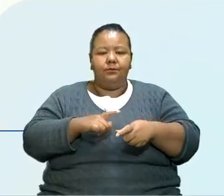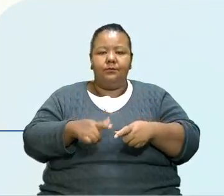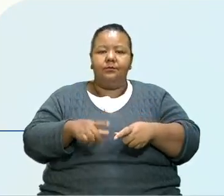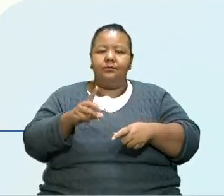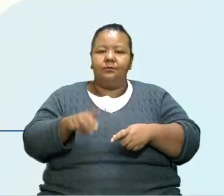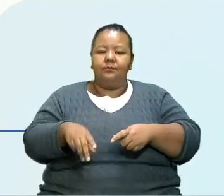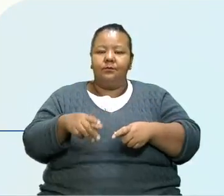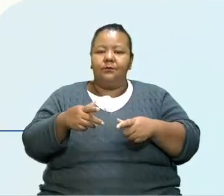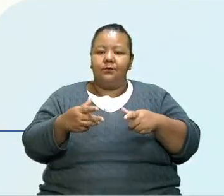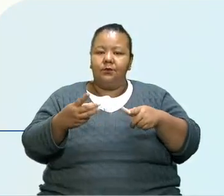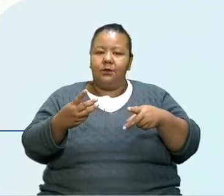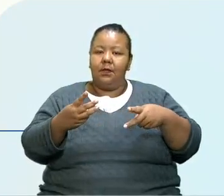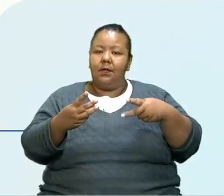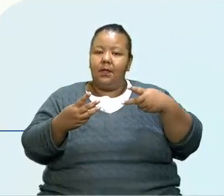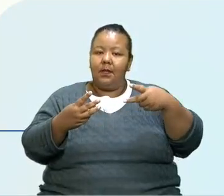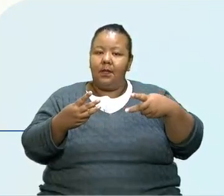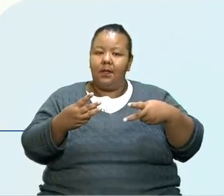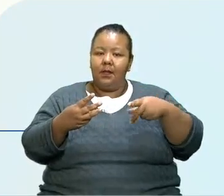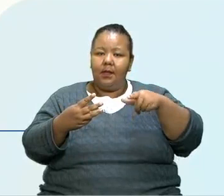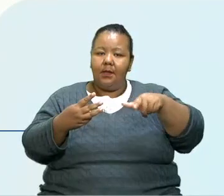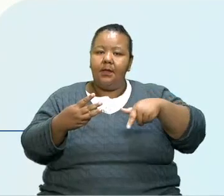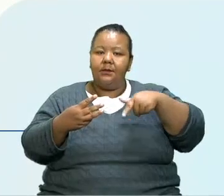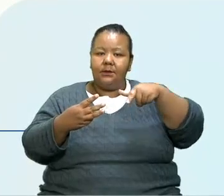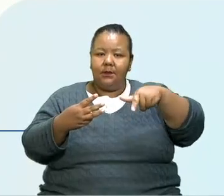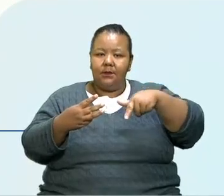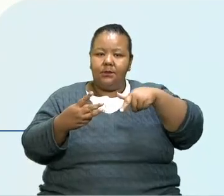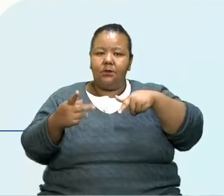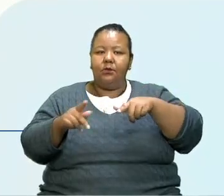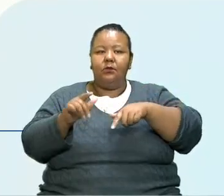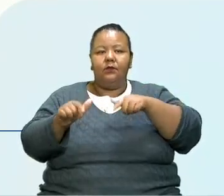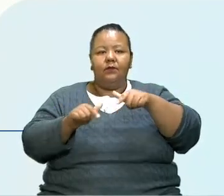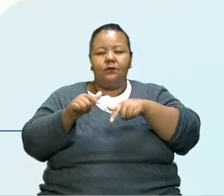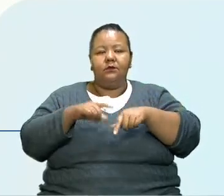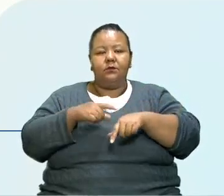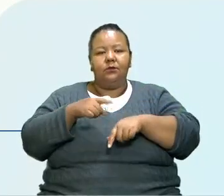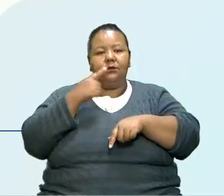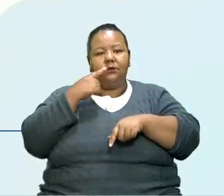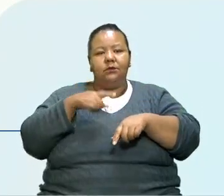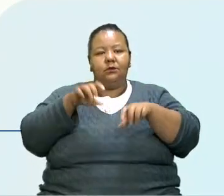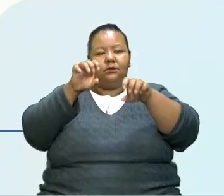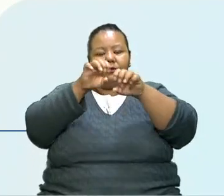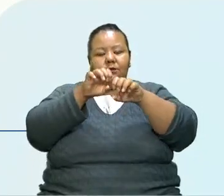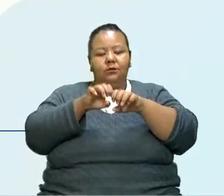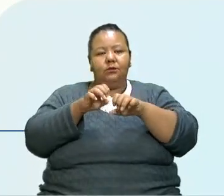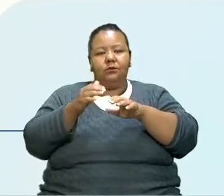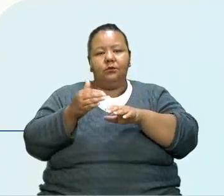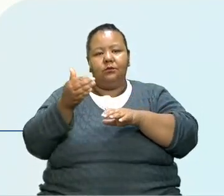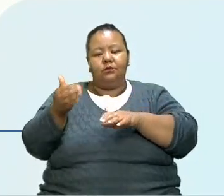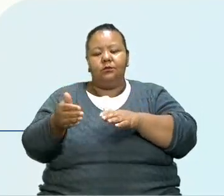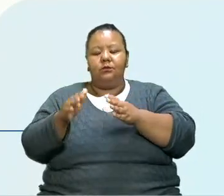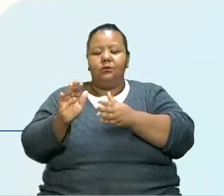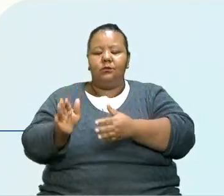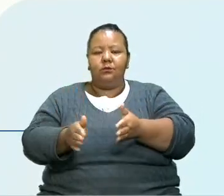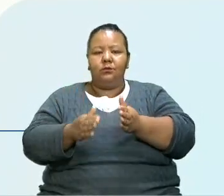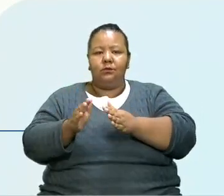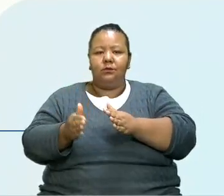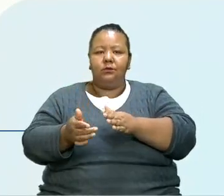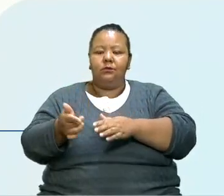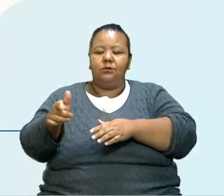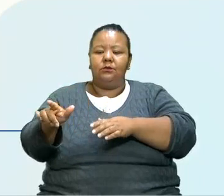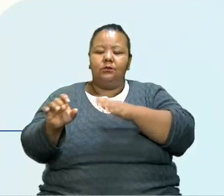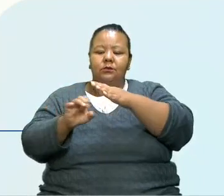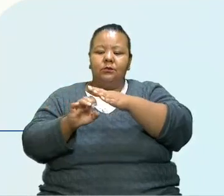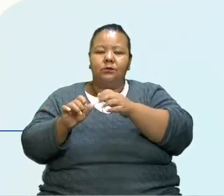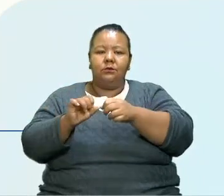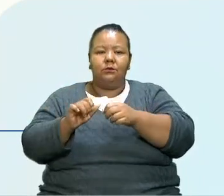terceiriza a maior parte das suas funções. Então eu tenho aqui uma estrutura que a parte de produção é uma outra empresa